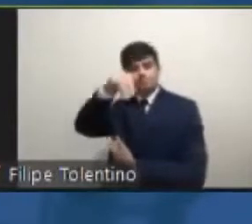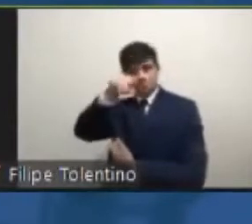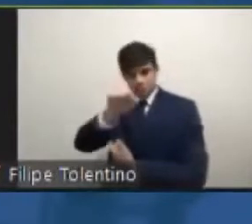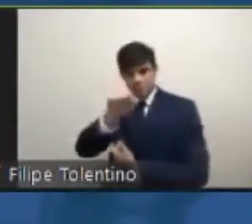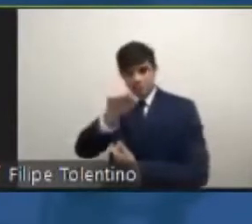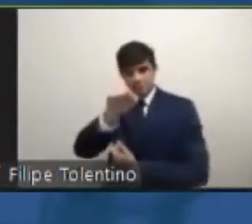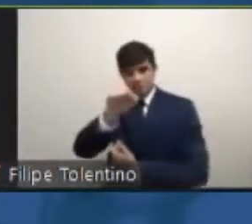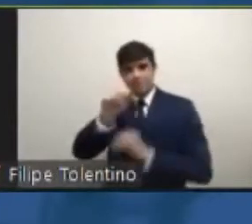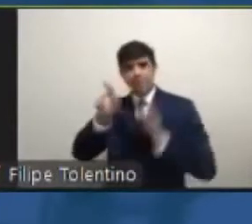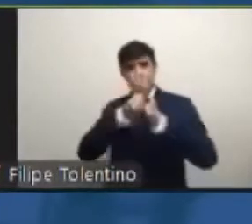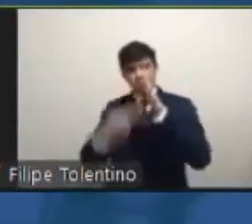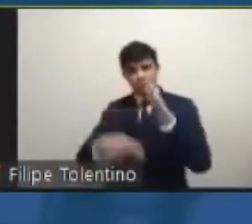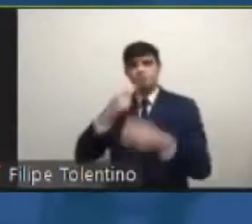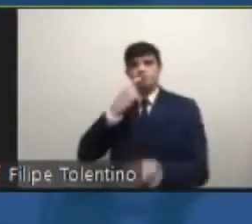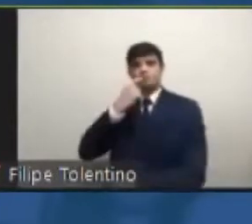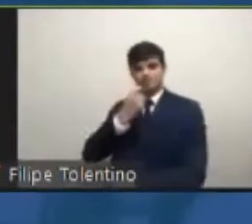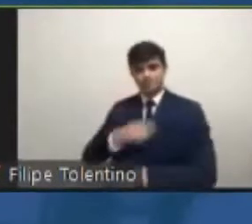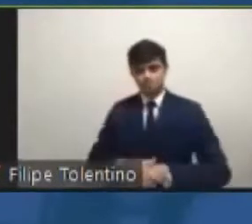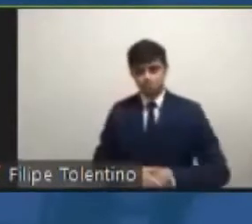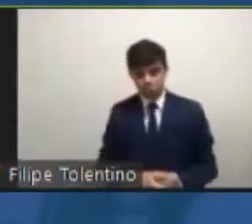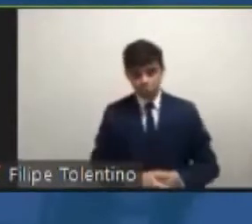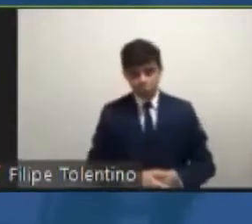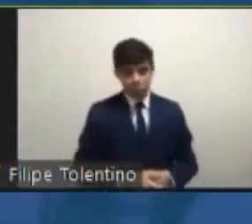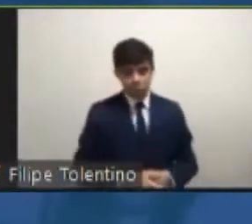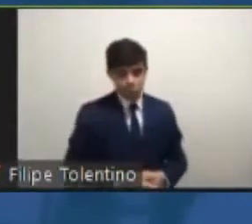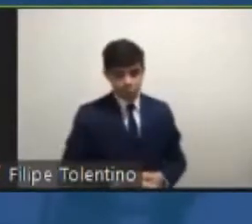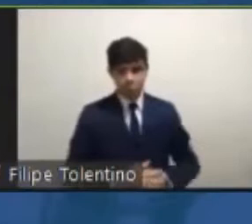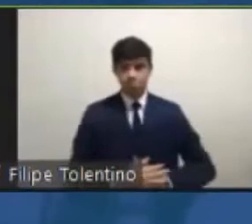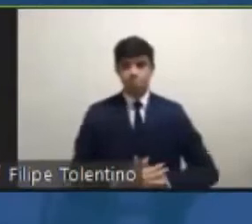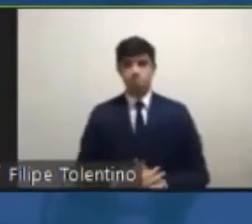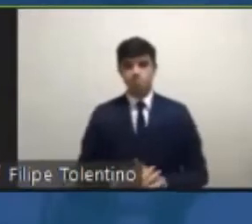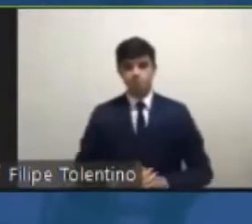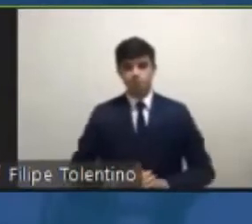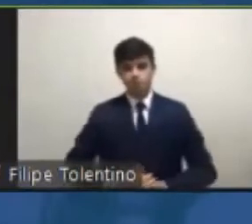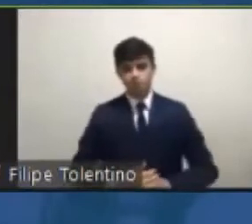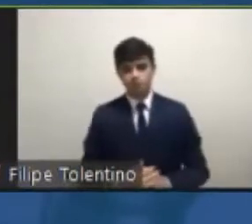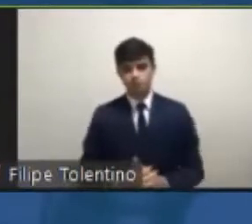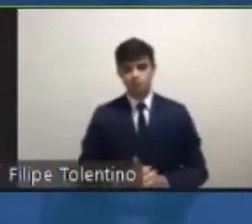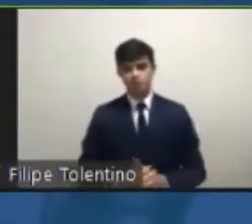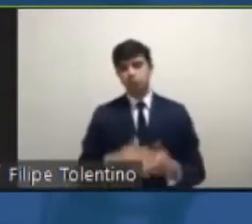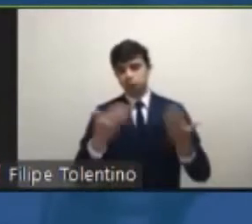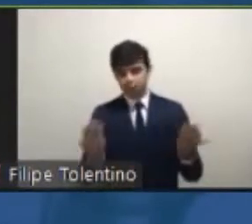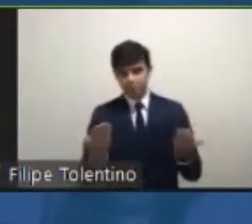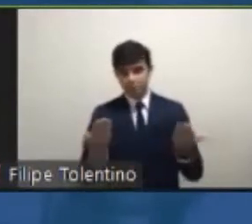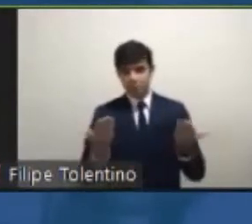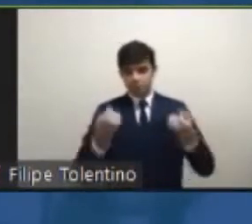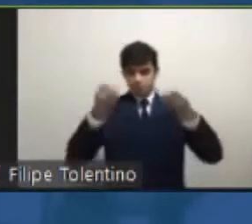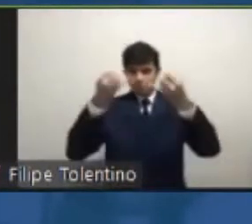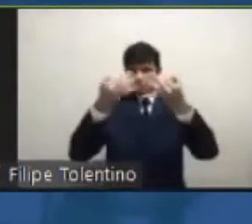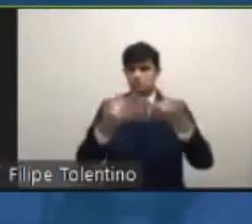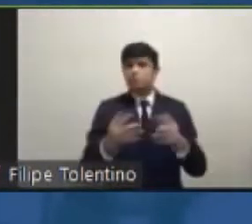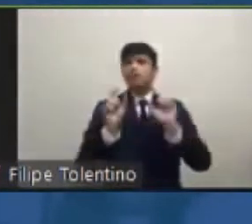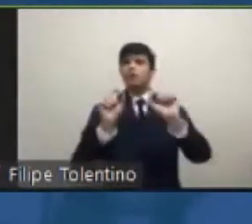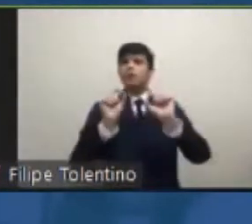eles referem-se a qualquer situação de recusa terapêutica. Basicamente, eles tratam mais da questão do paciente